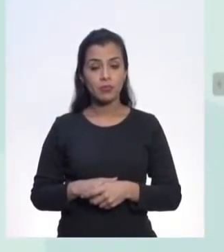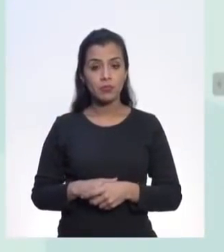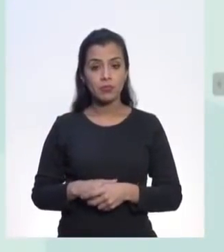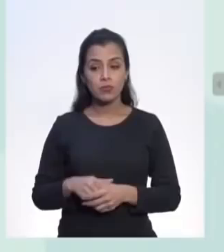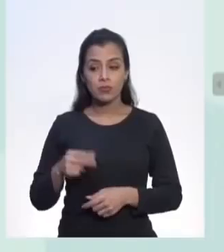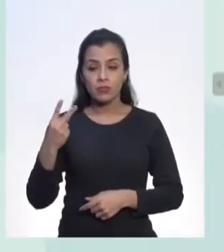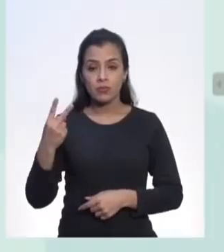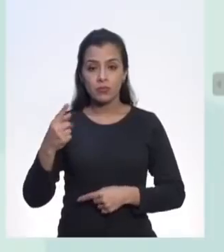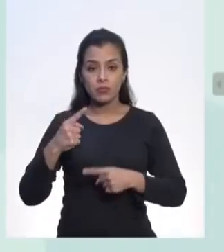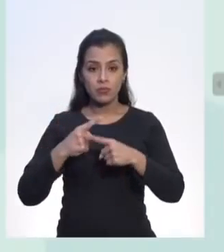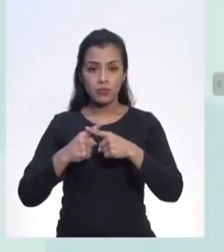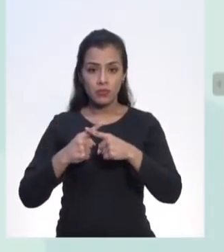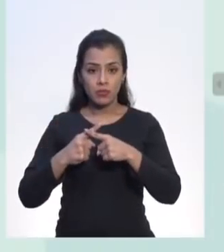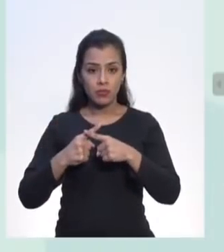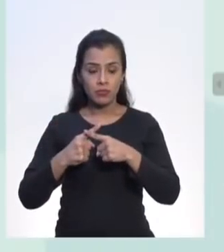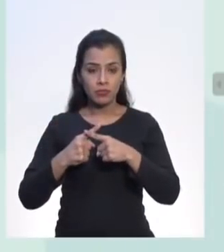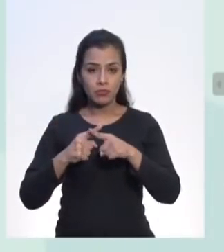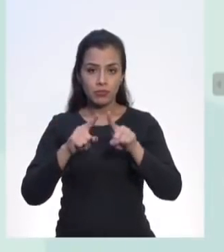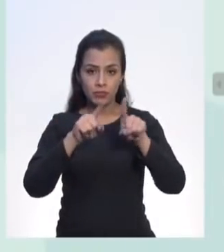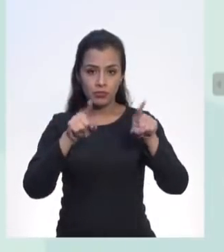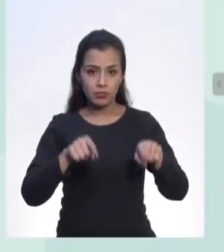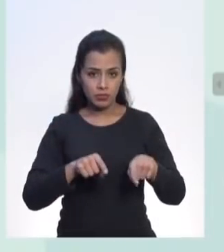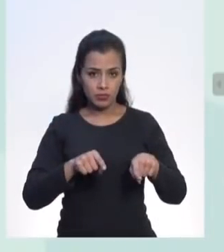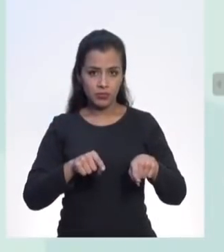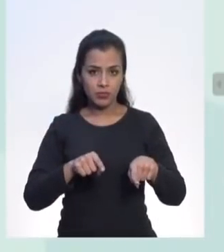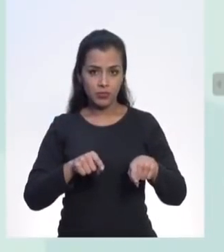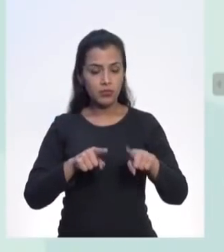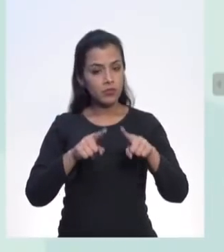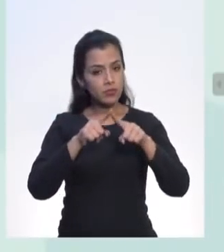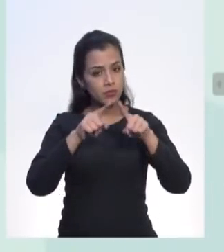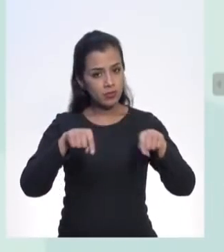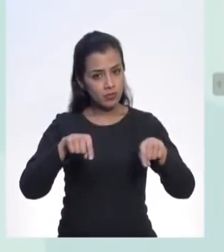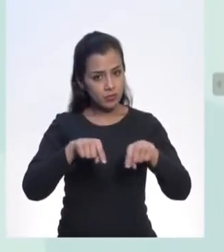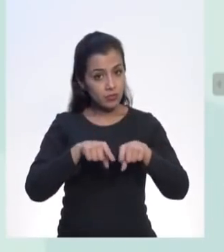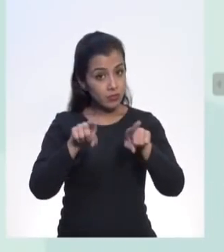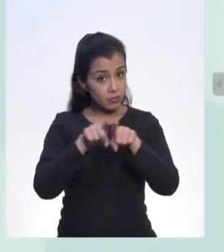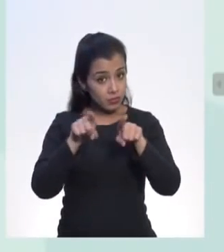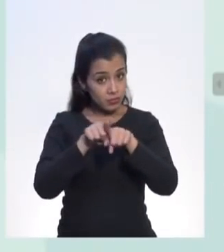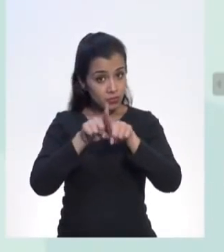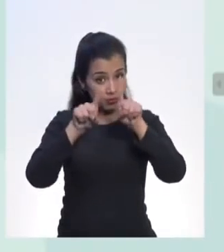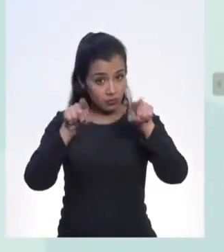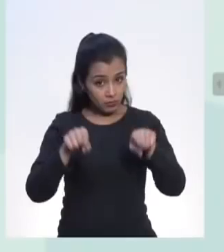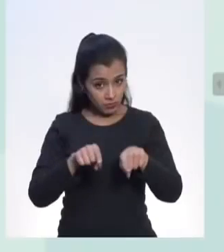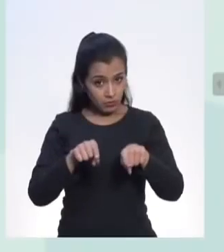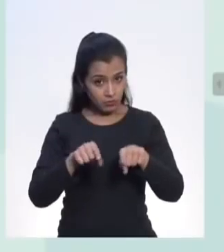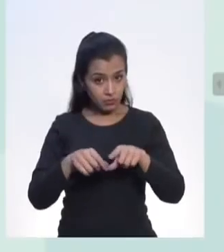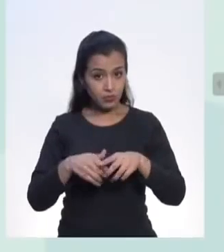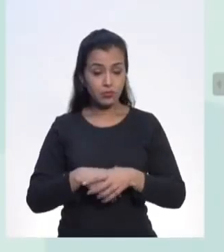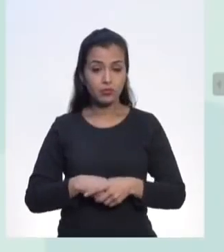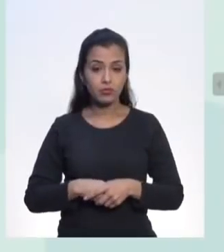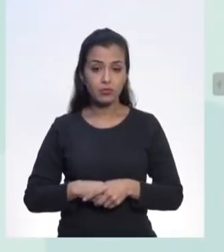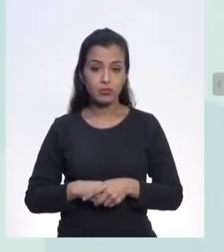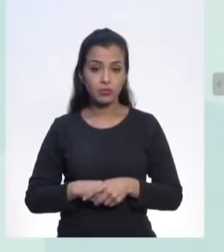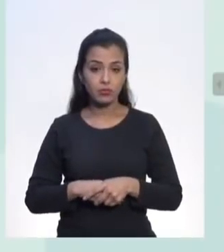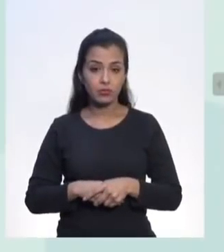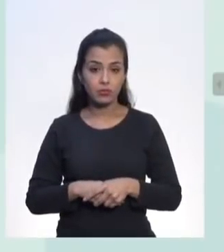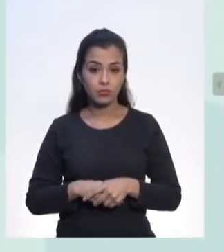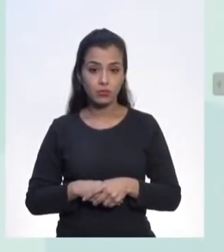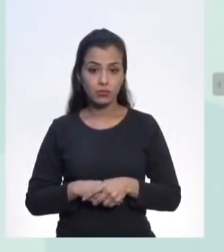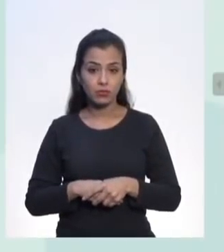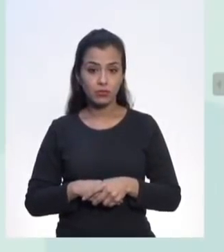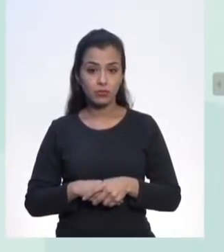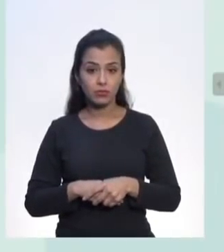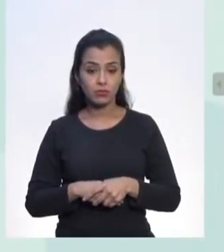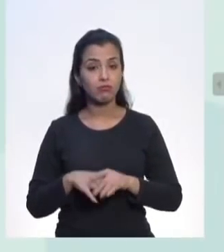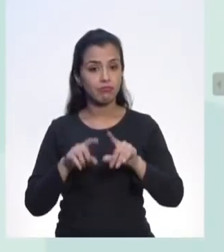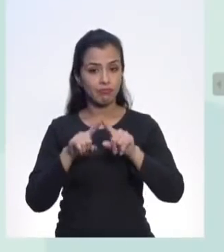negativo, parênteses. Menos o delta é negativo, parênteses. E 4 vezes o A,